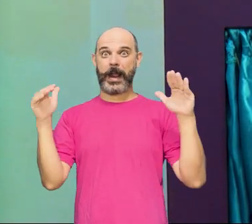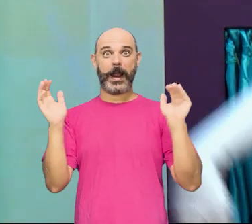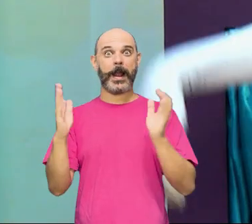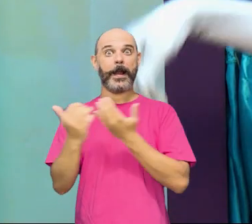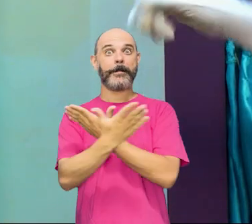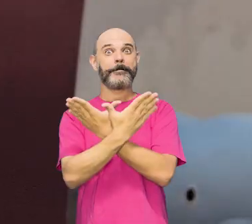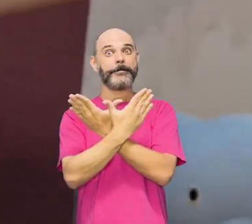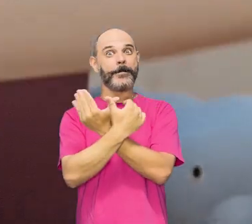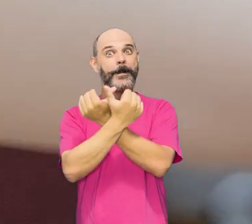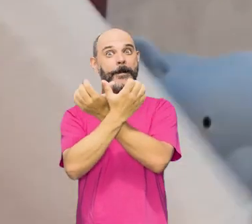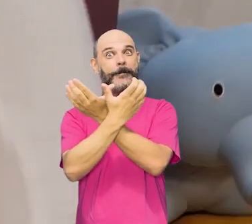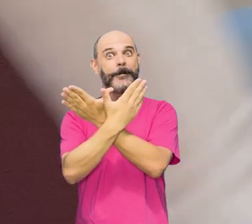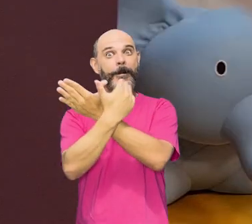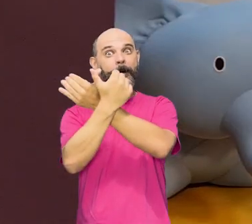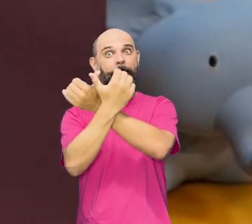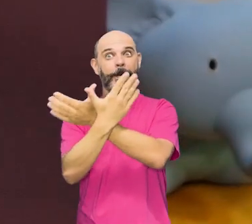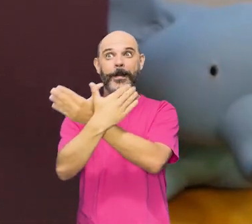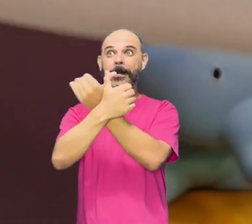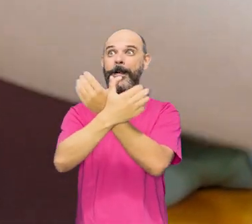borboletinhas.